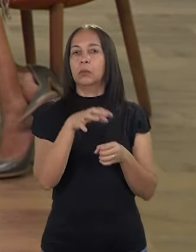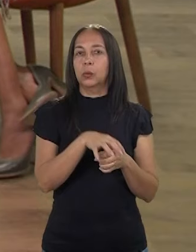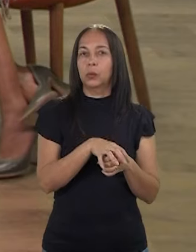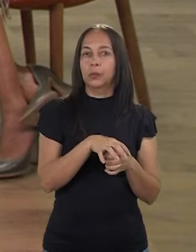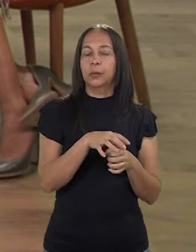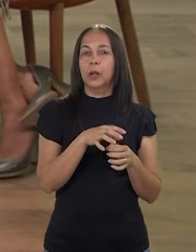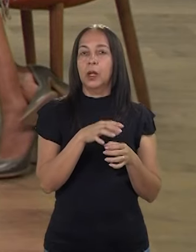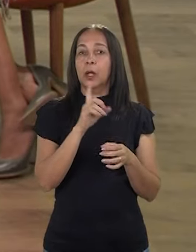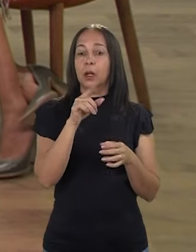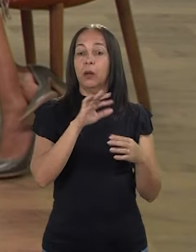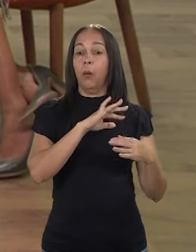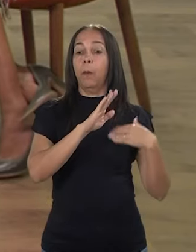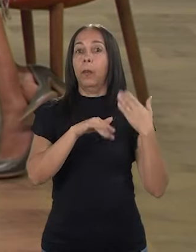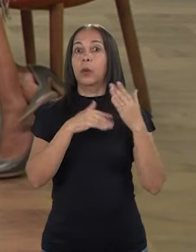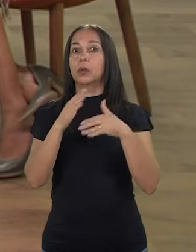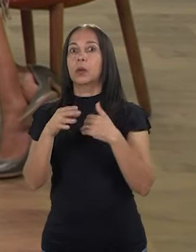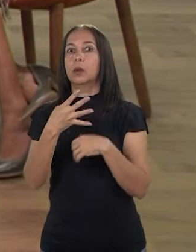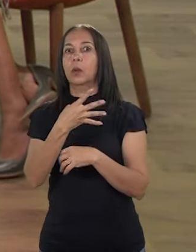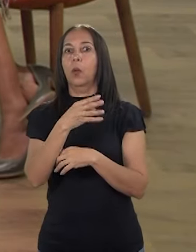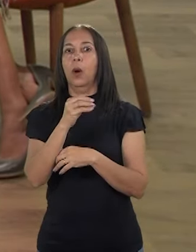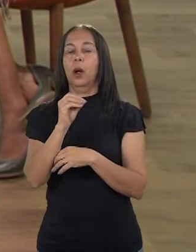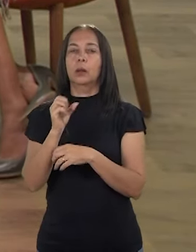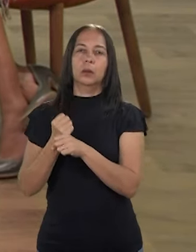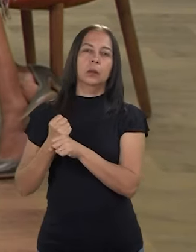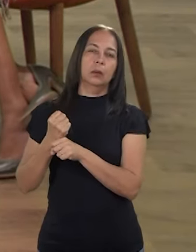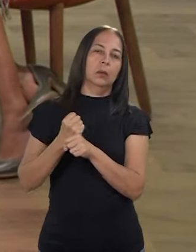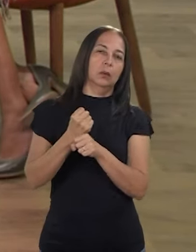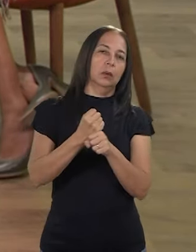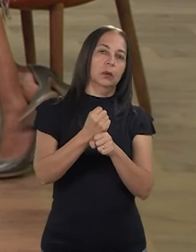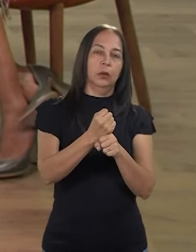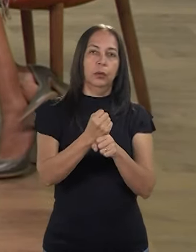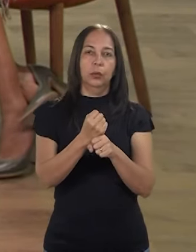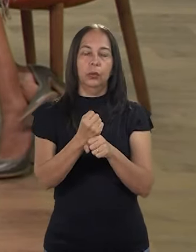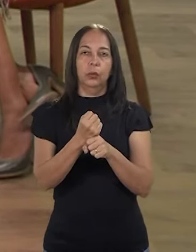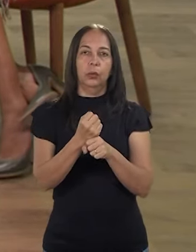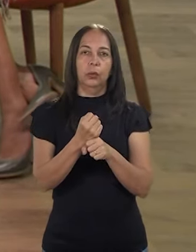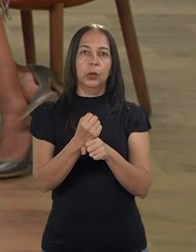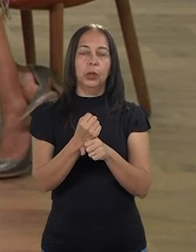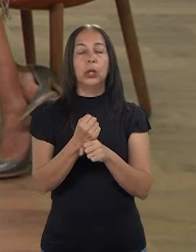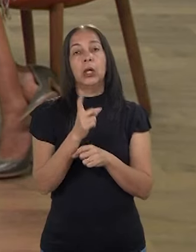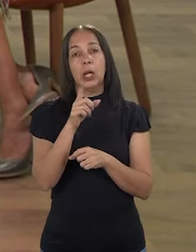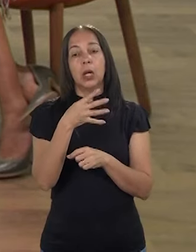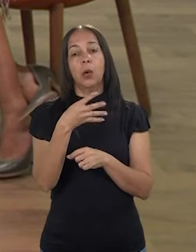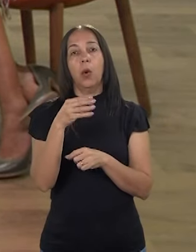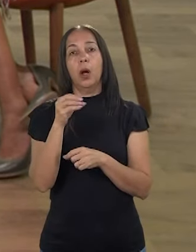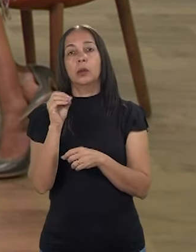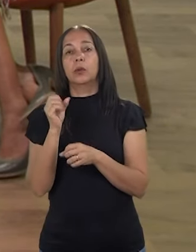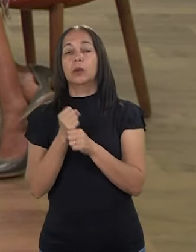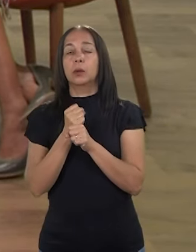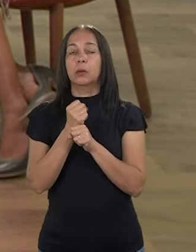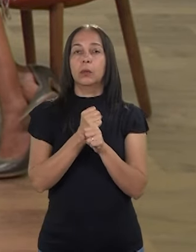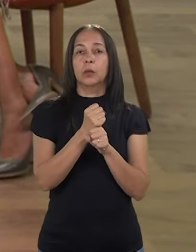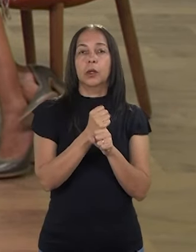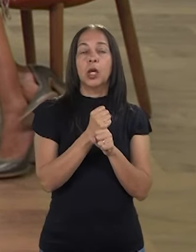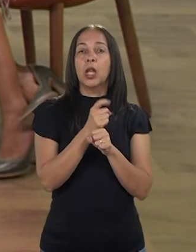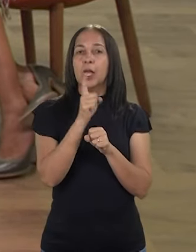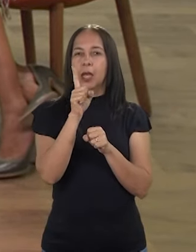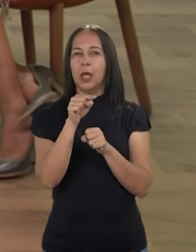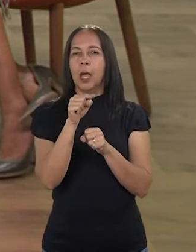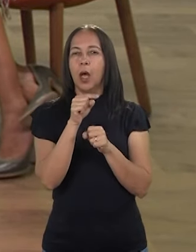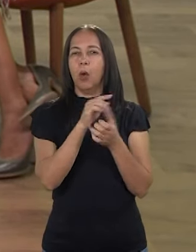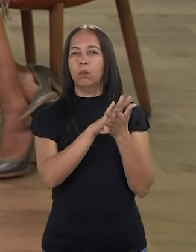marcada pela colonização por um processo de 400 anos de colonização e 400 anos de um sistema de opressão chamada